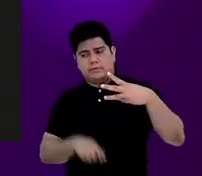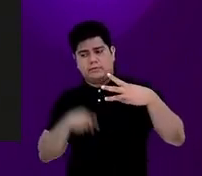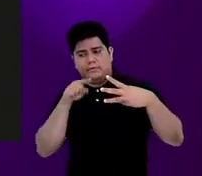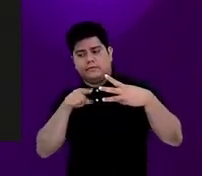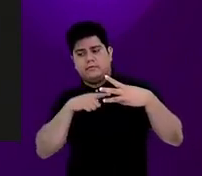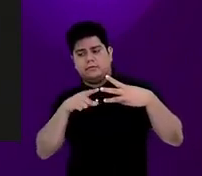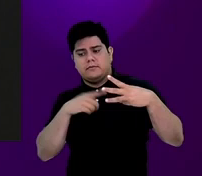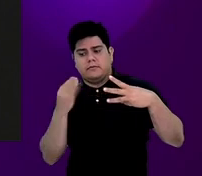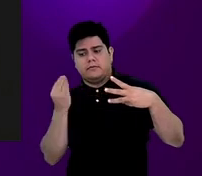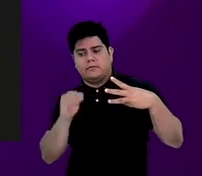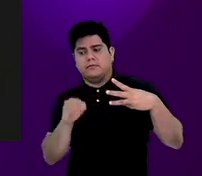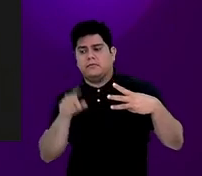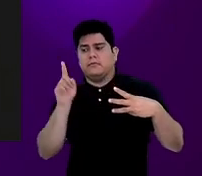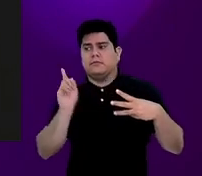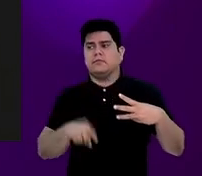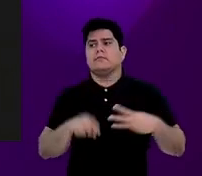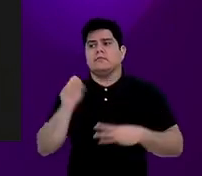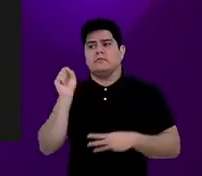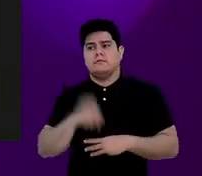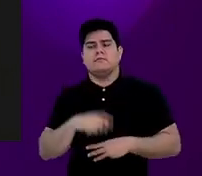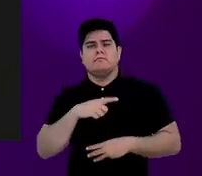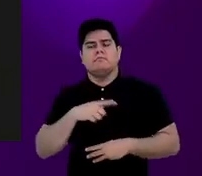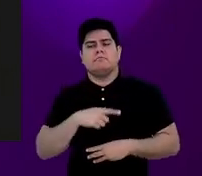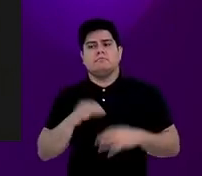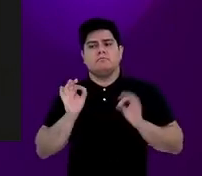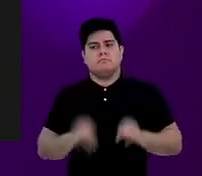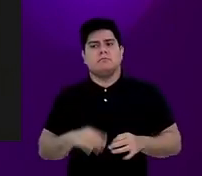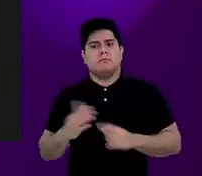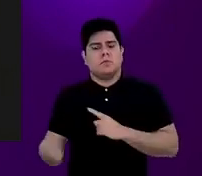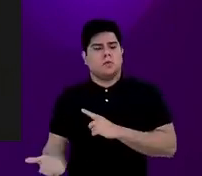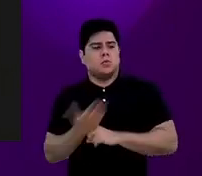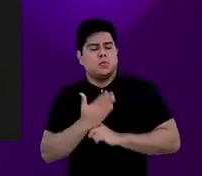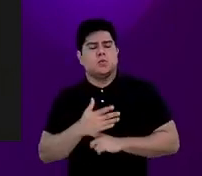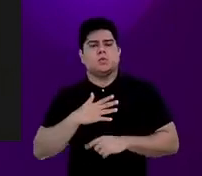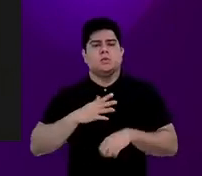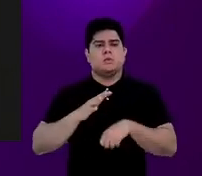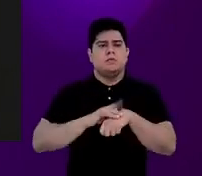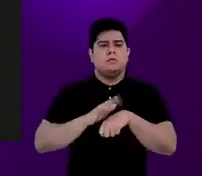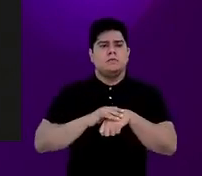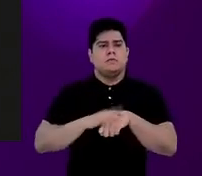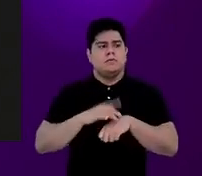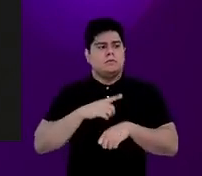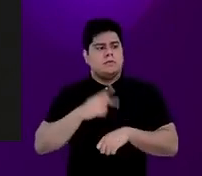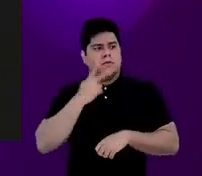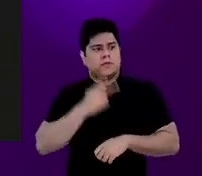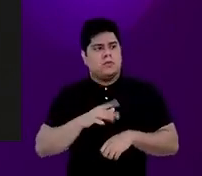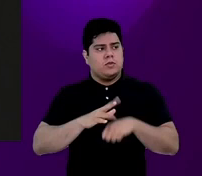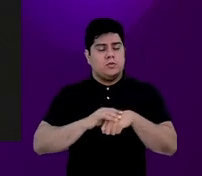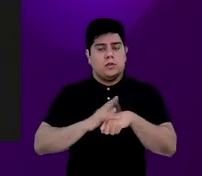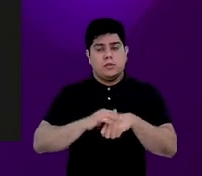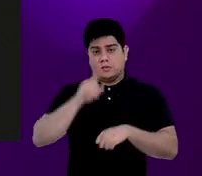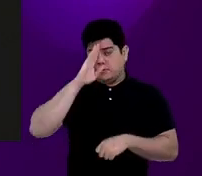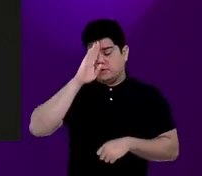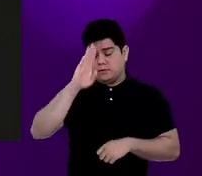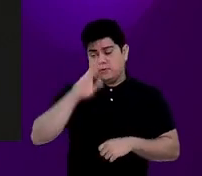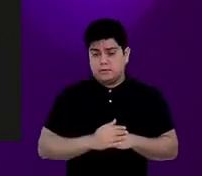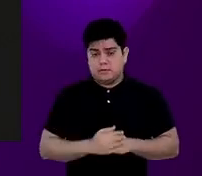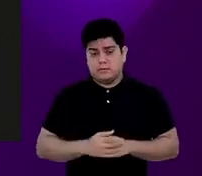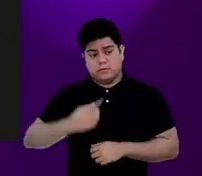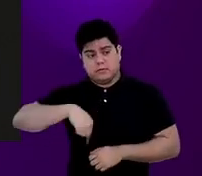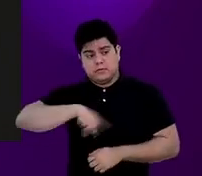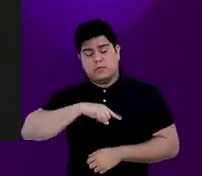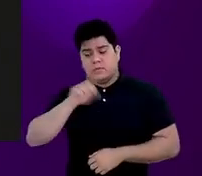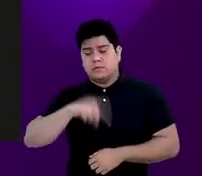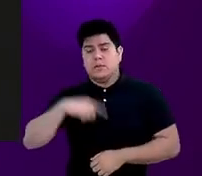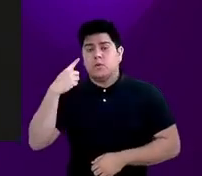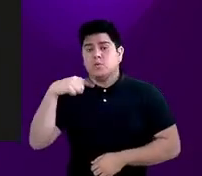coloca que, sim, eu estou convencido de que isso aqui ajuda o meu doente, como o Benedito bem falou, o doente é a prioridade, né? Nós somos os